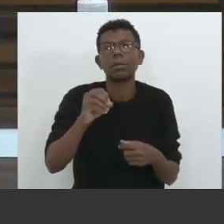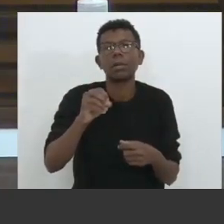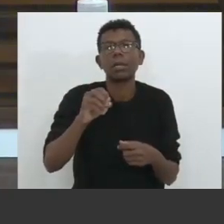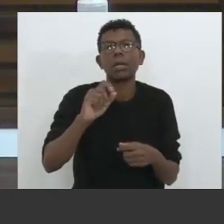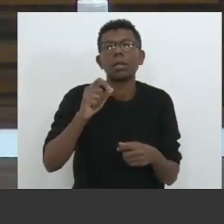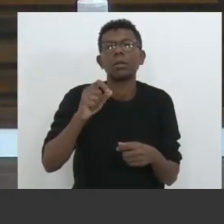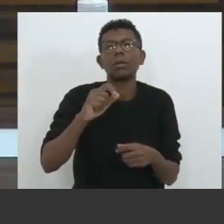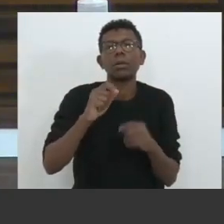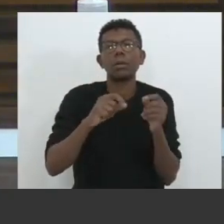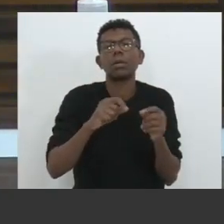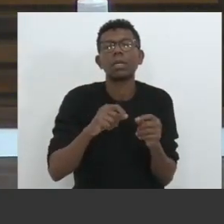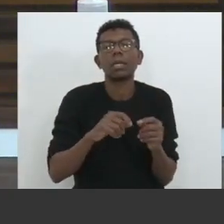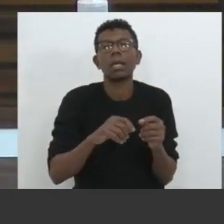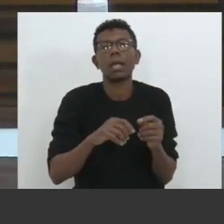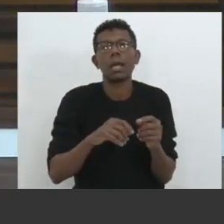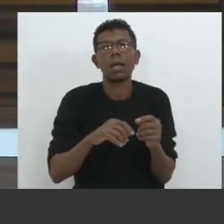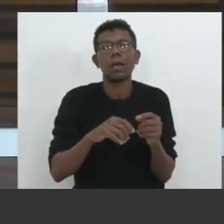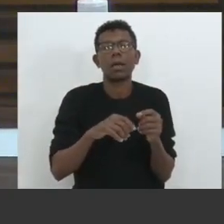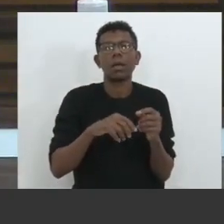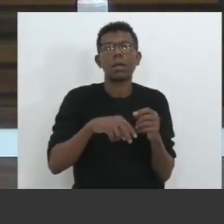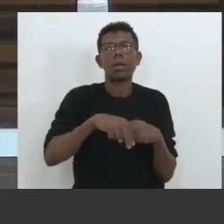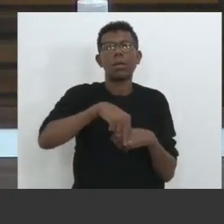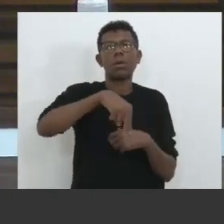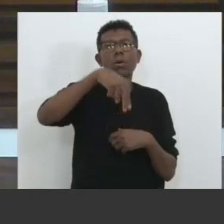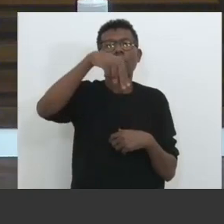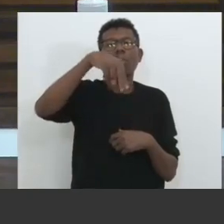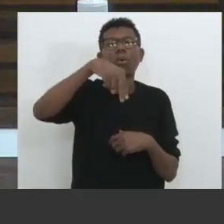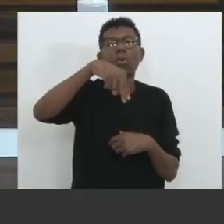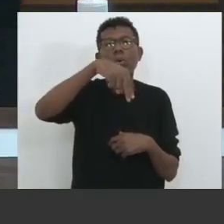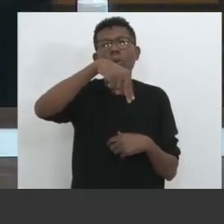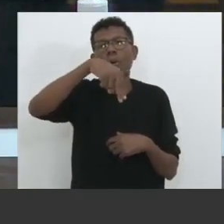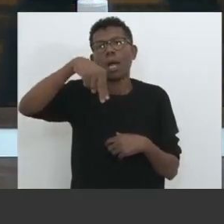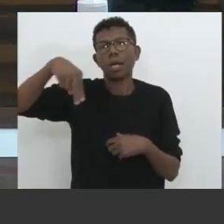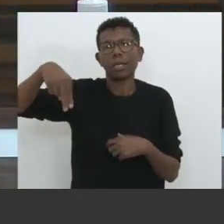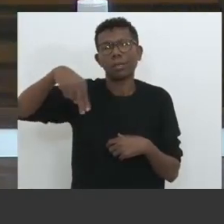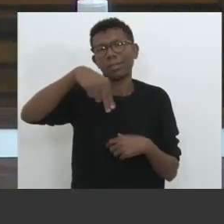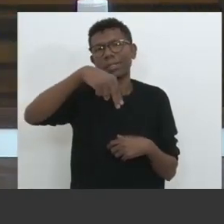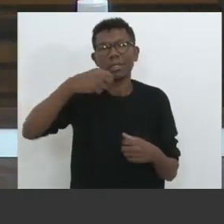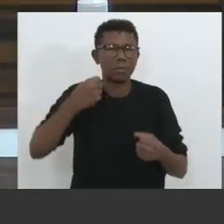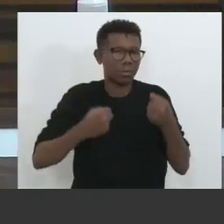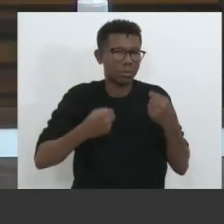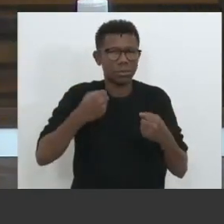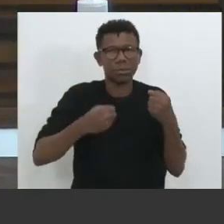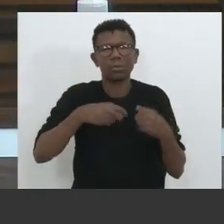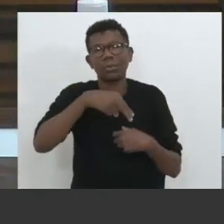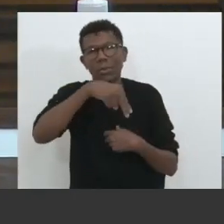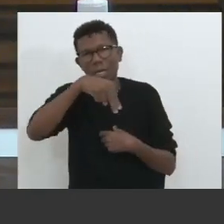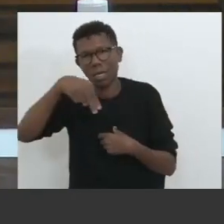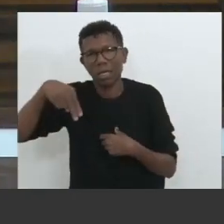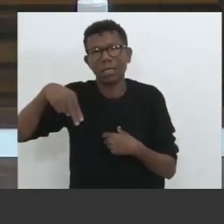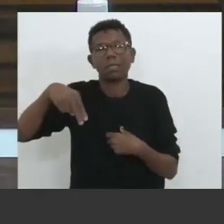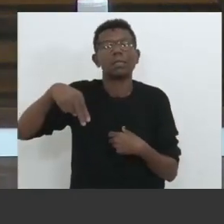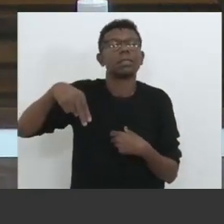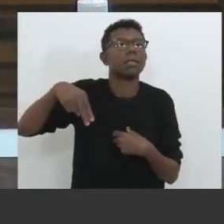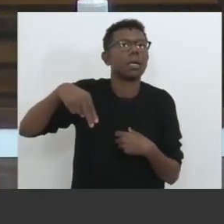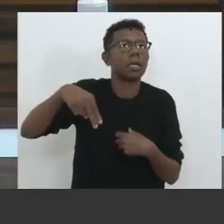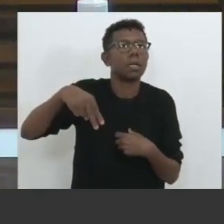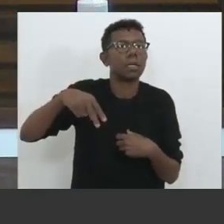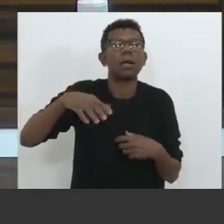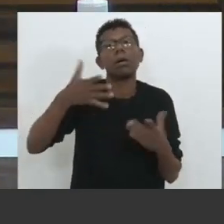Airton Sena você mas fã doente pelo Airton Sena aí o o Ara